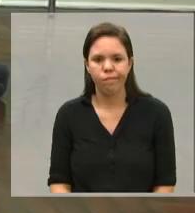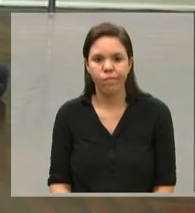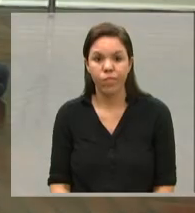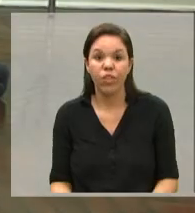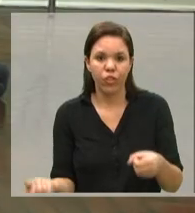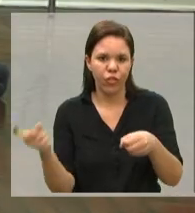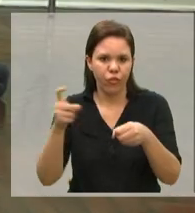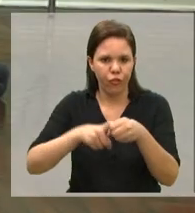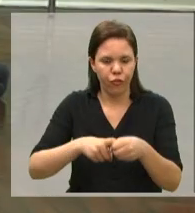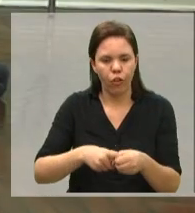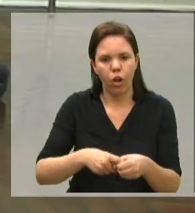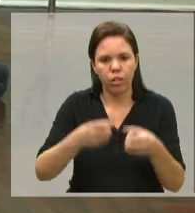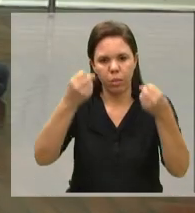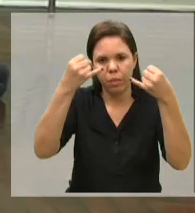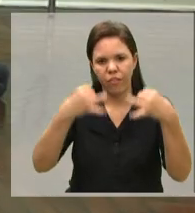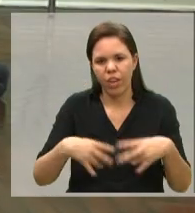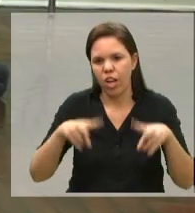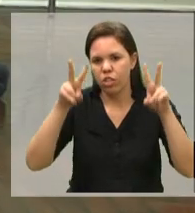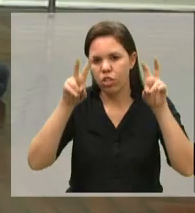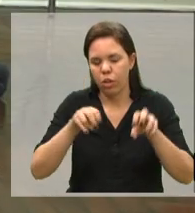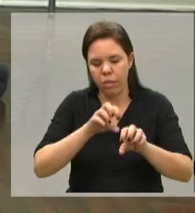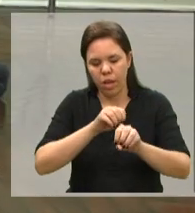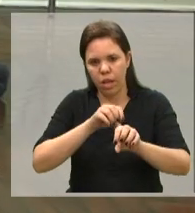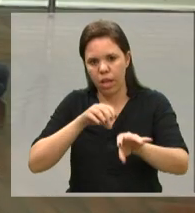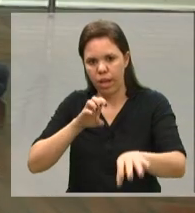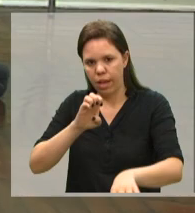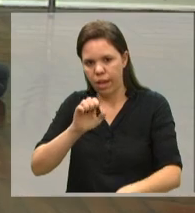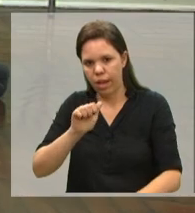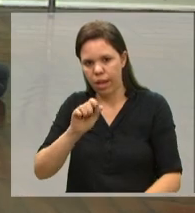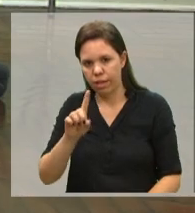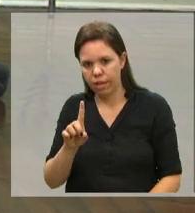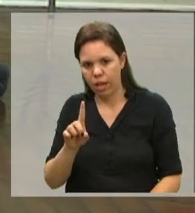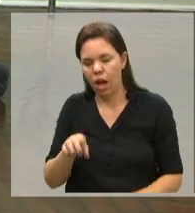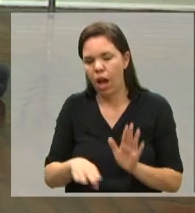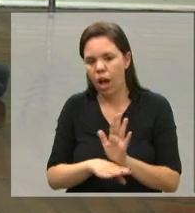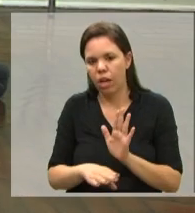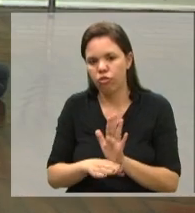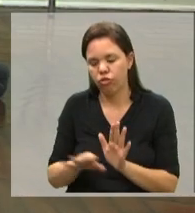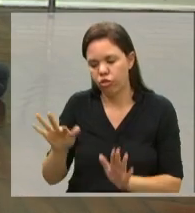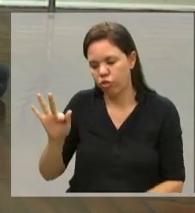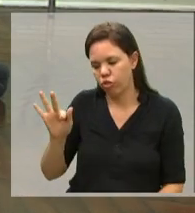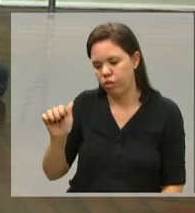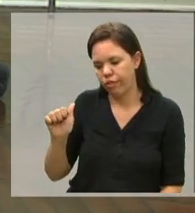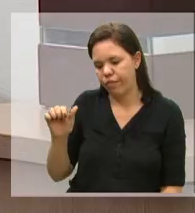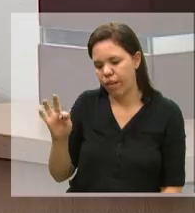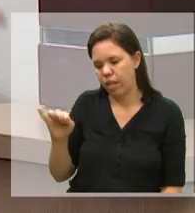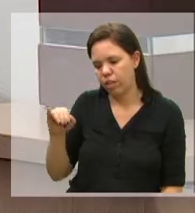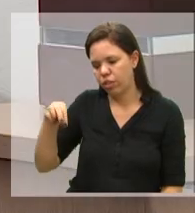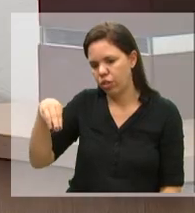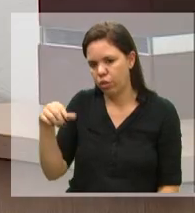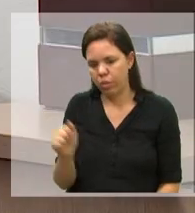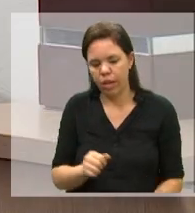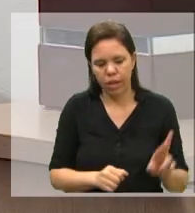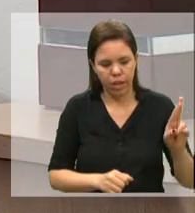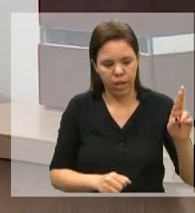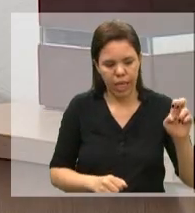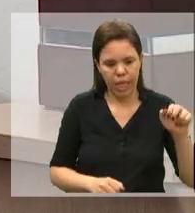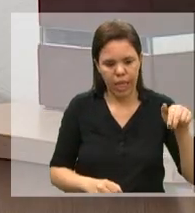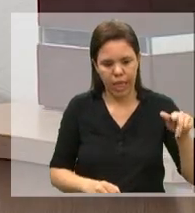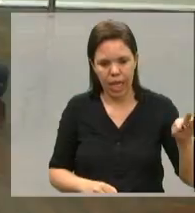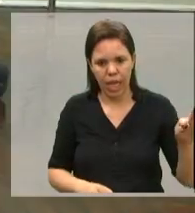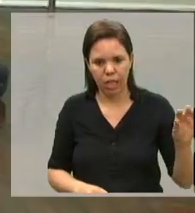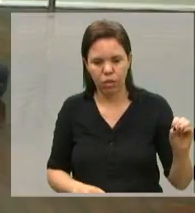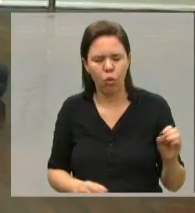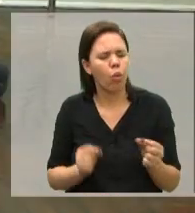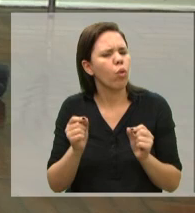Estamos de volta para falar sobre o EAD. Vou continuar aí com a ajuda da Fátima e do Renato. Você estava falando anteriormente